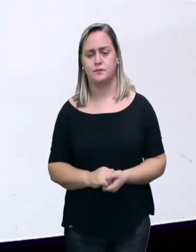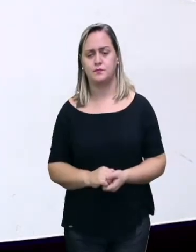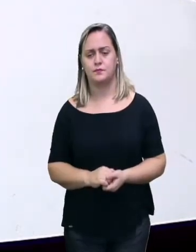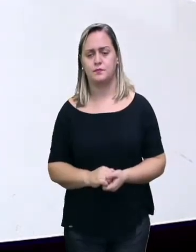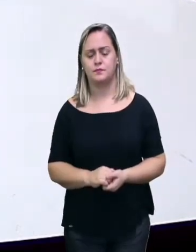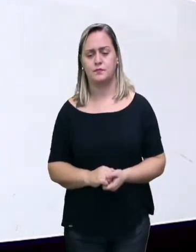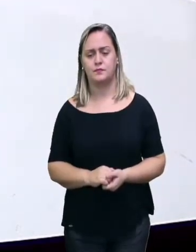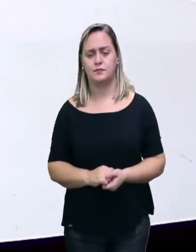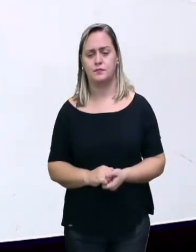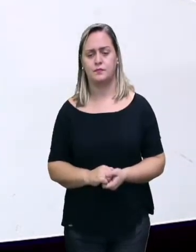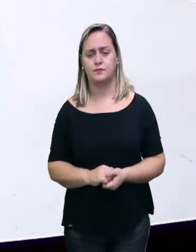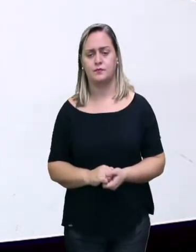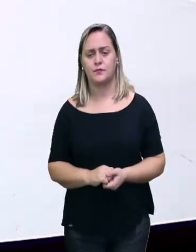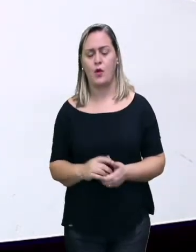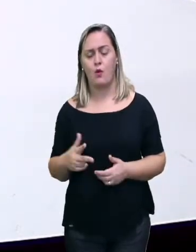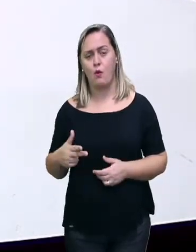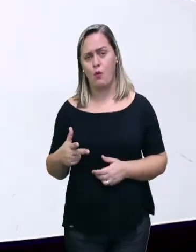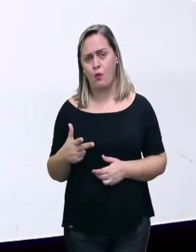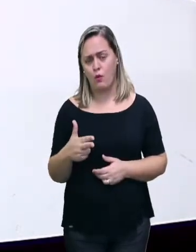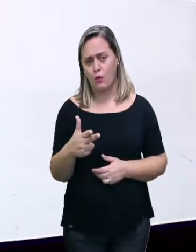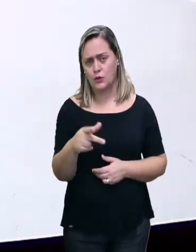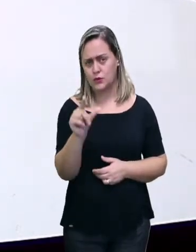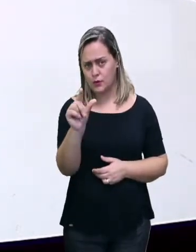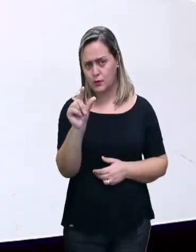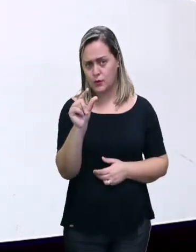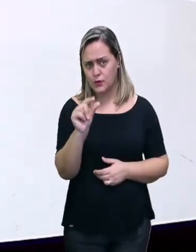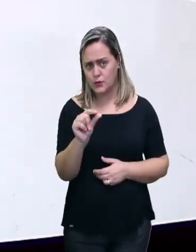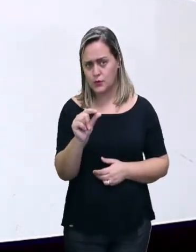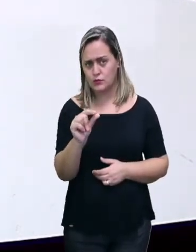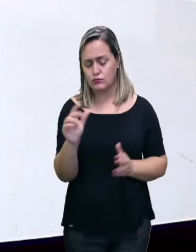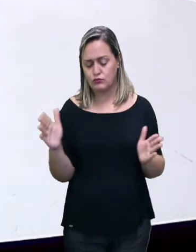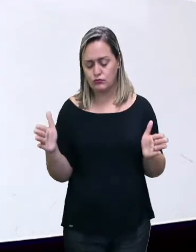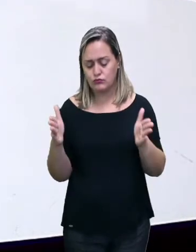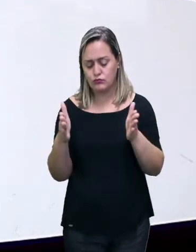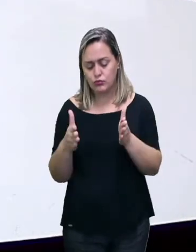Vou cortar um pouquinho para ele ficar menor.